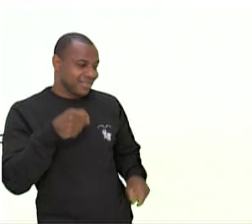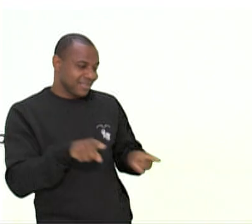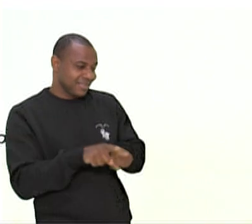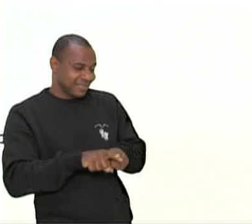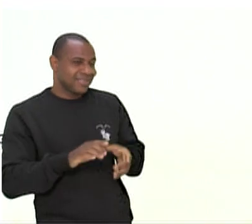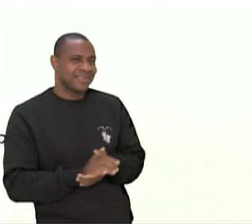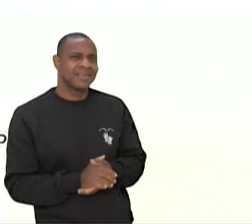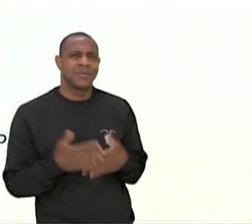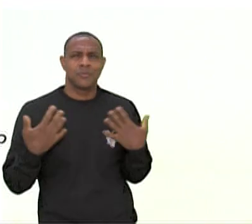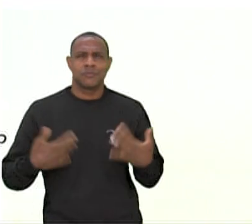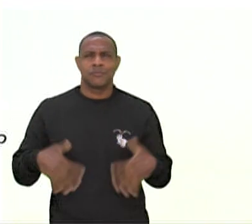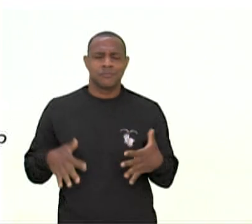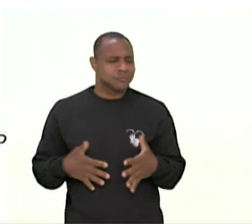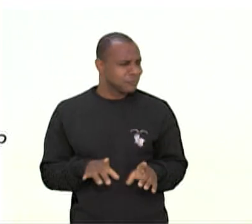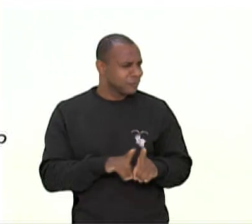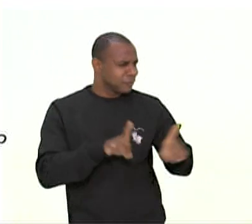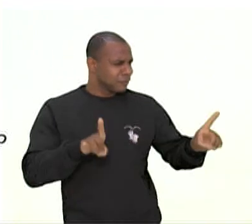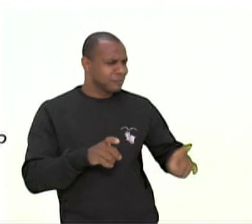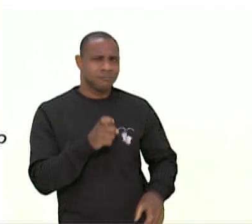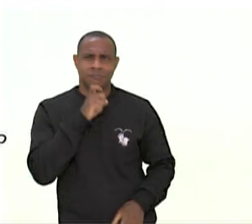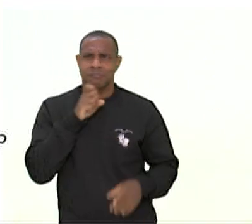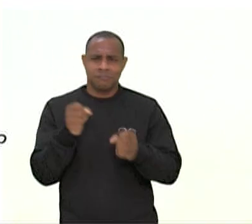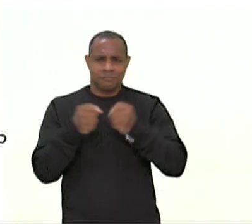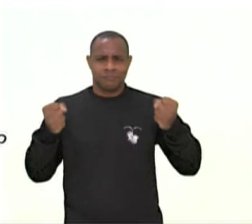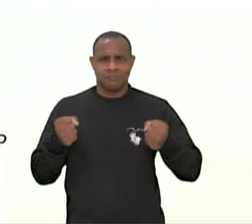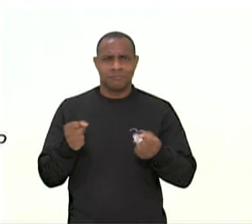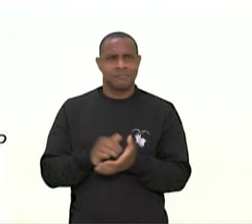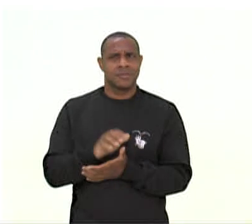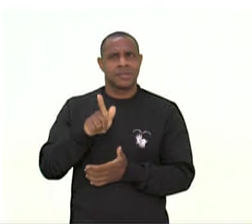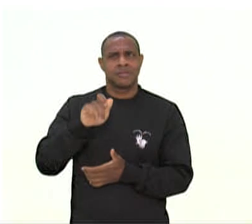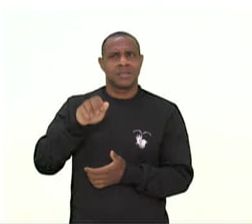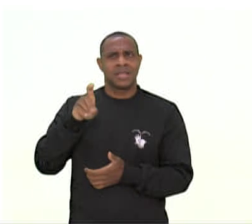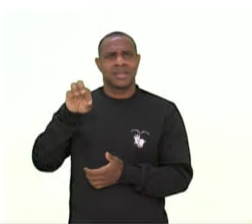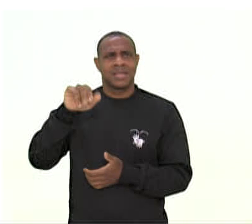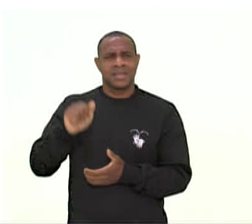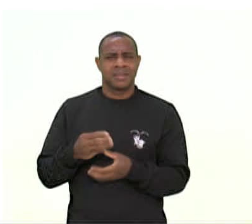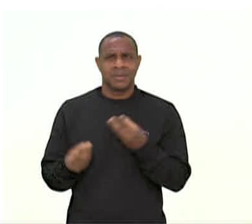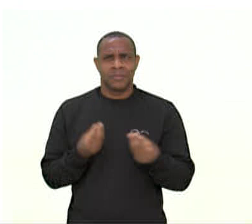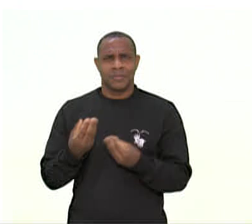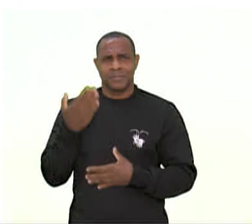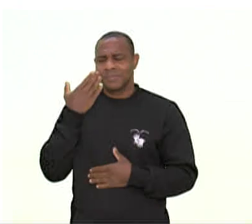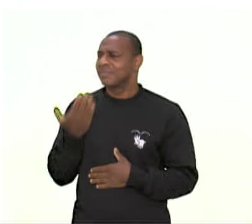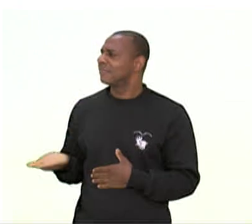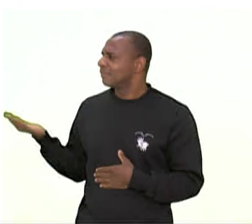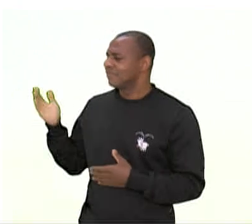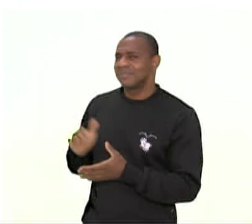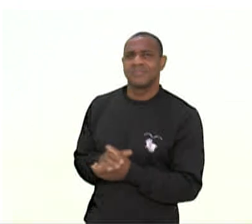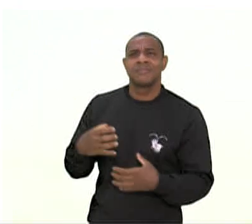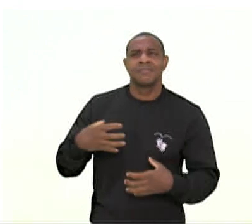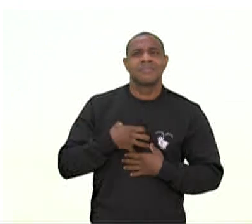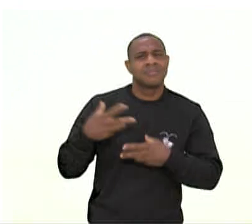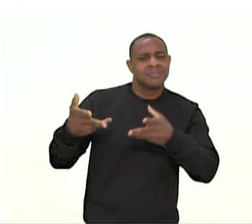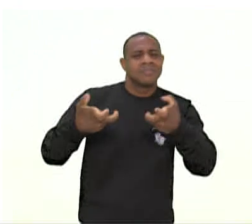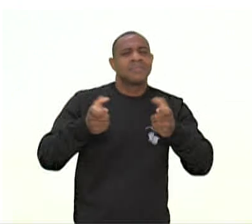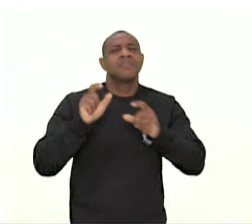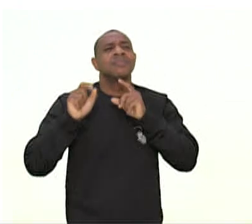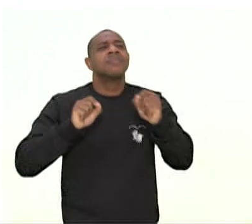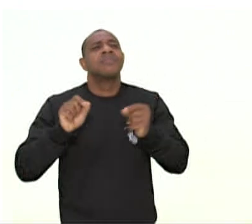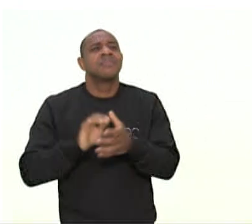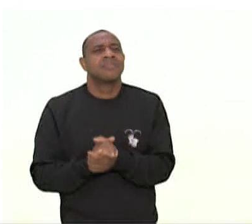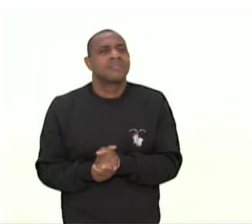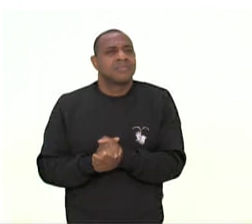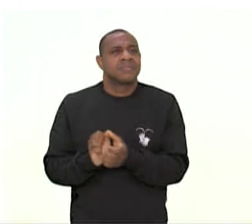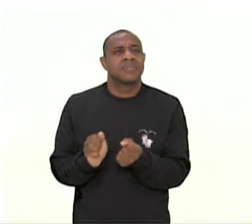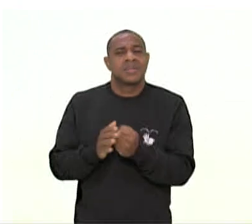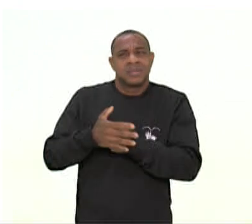doeu. E aí, gente, o que vocês sentiram aqui? Vamos lá. Na charge de caso, saúde e